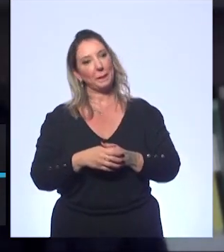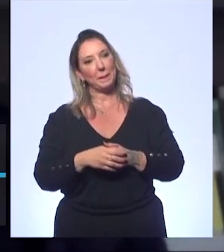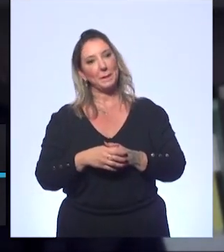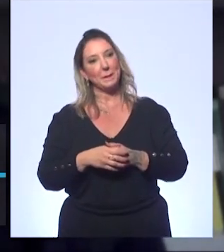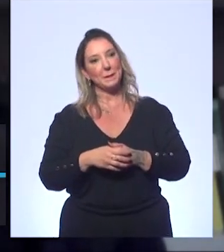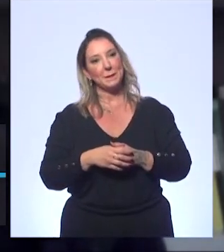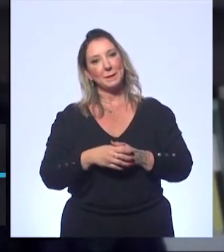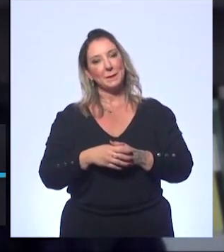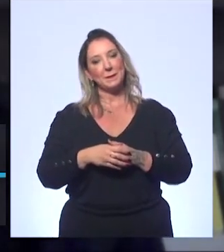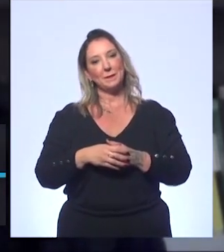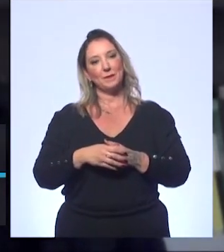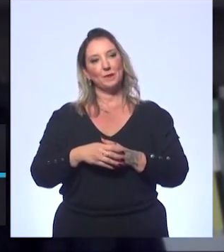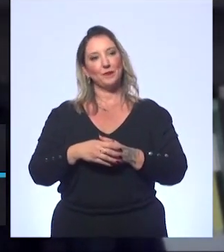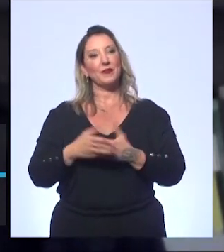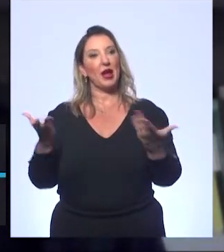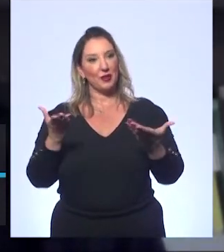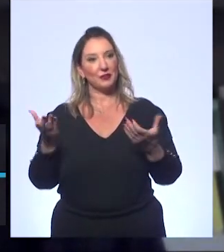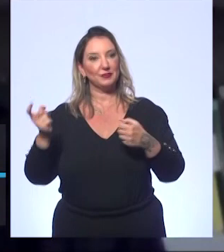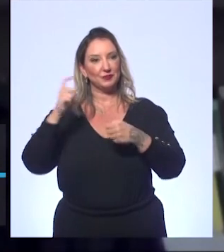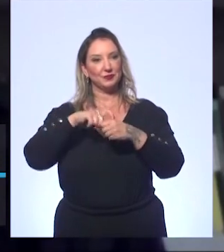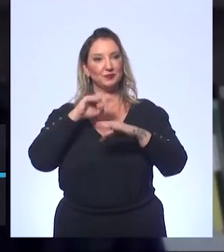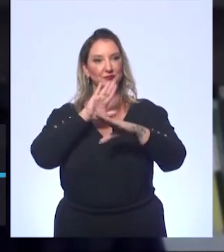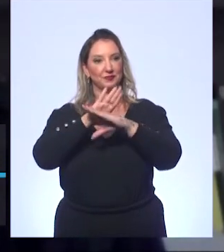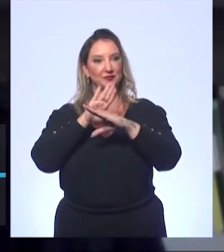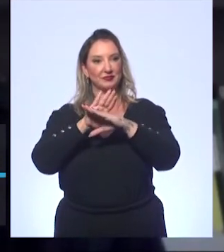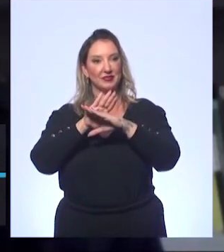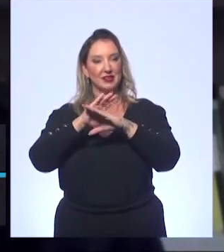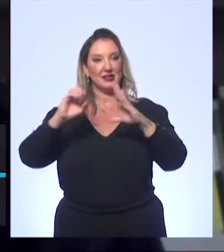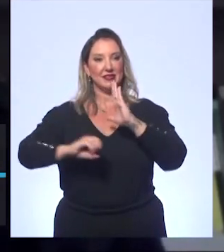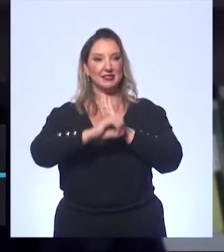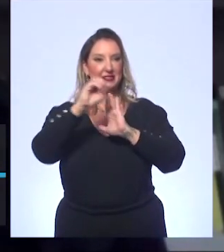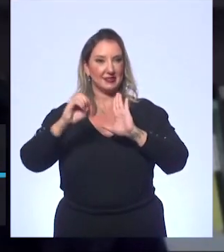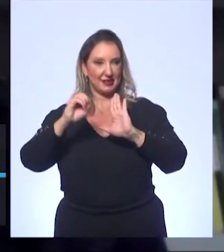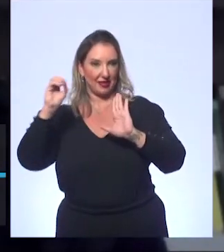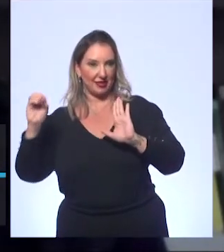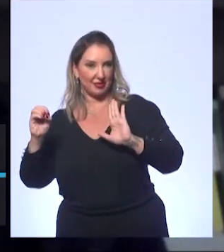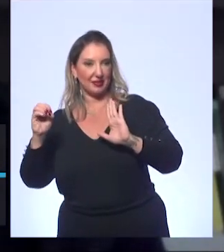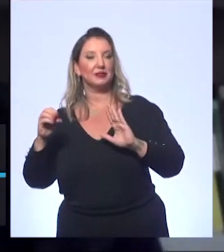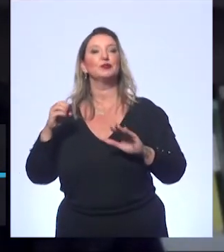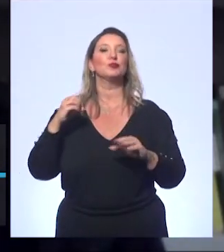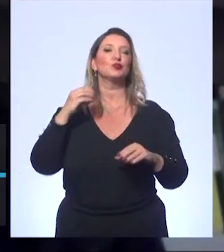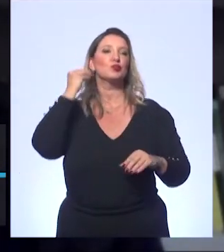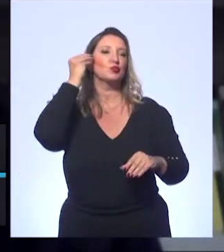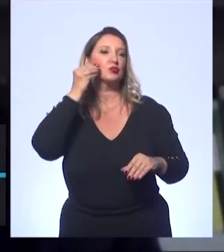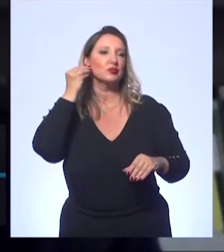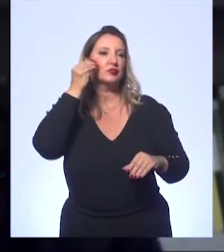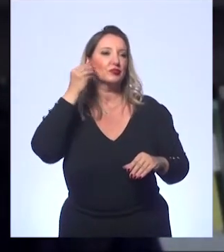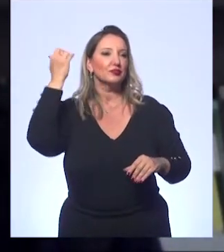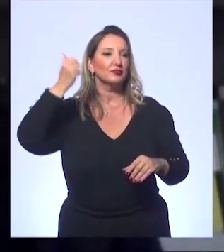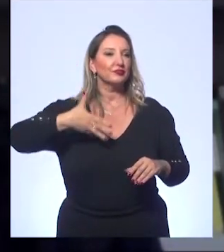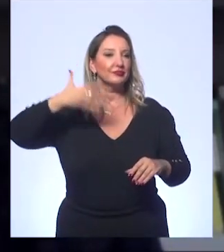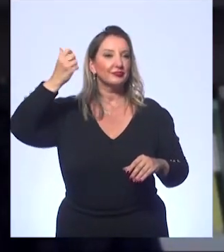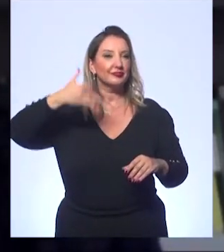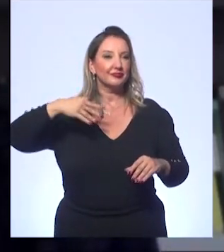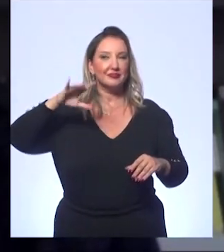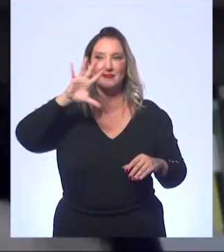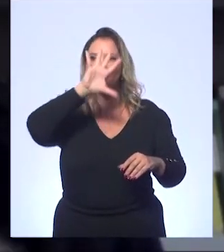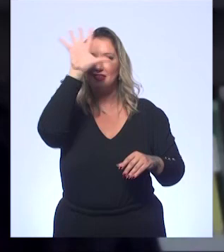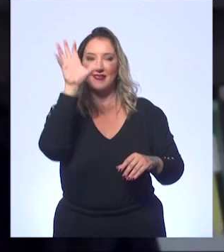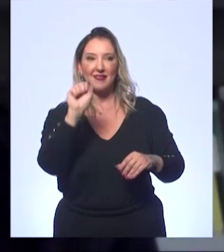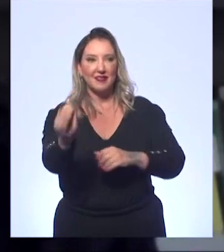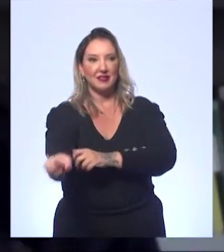voltar contribuindo, né, no Centro das Mídias, trazendo experiências, né, da África,